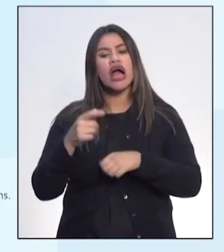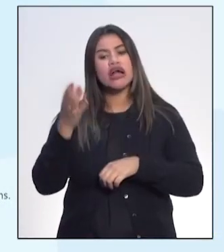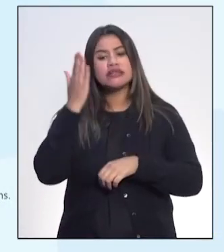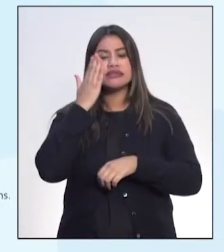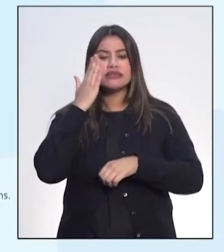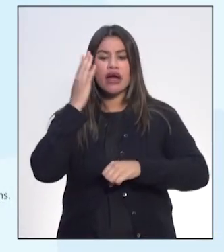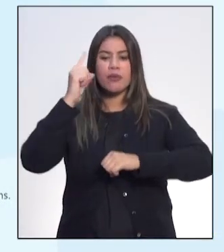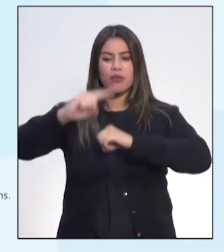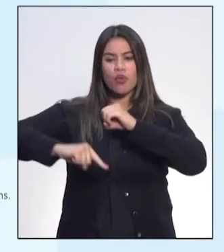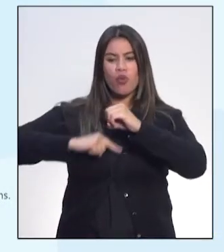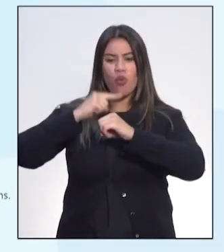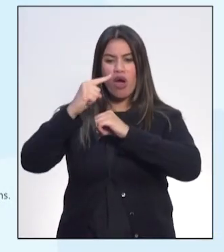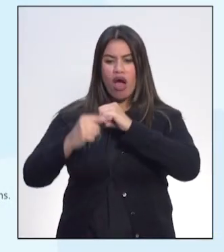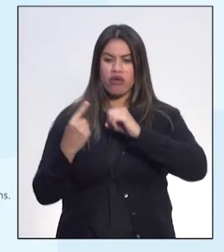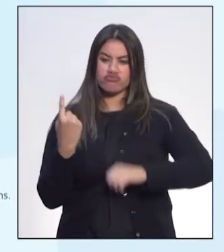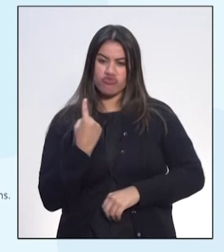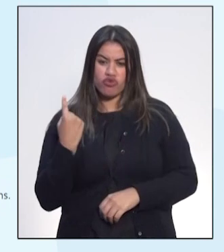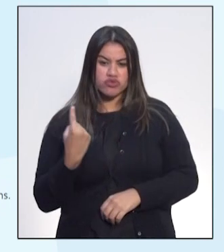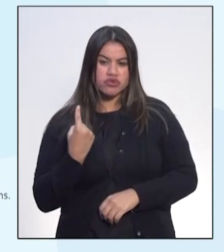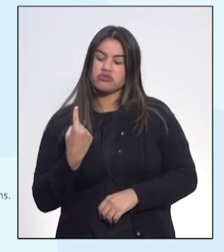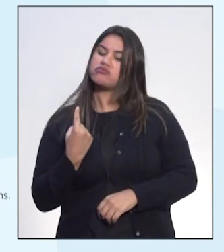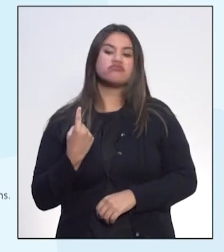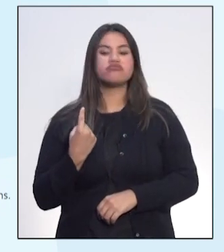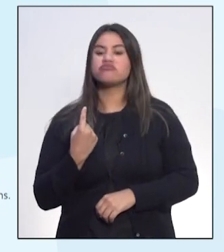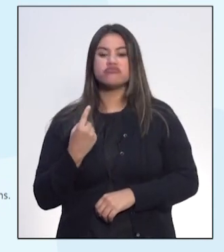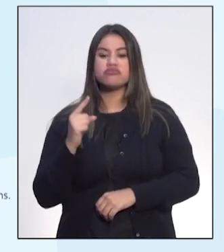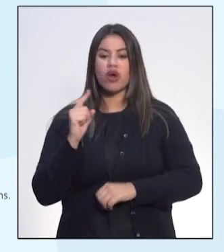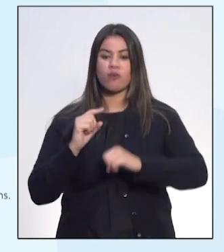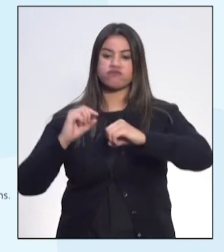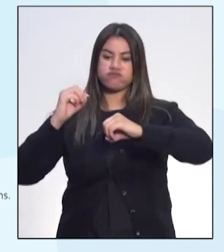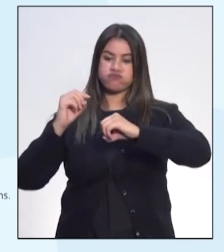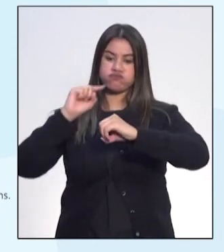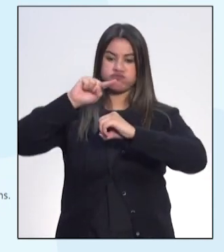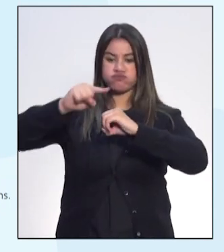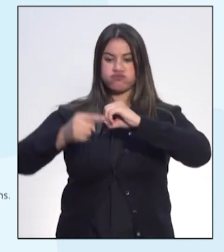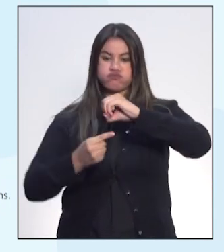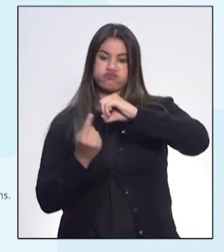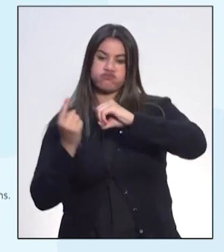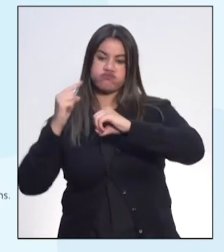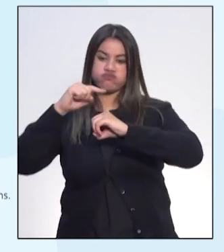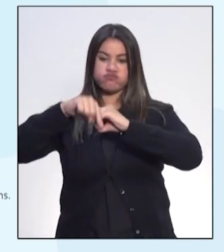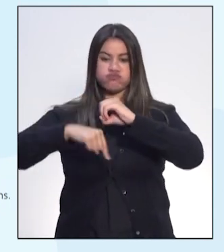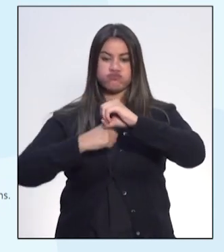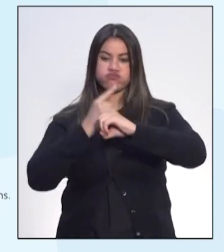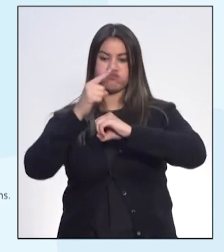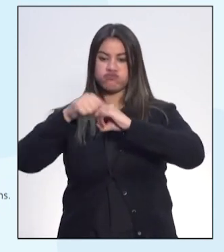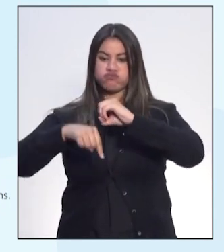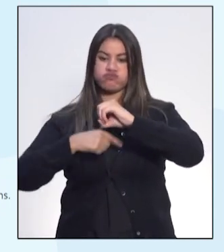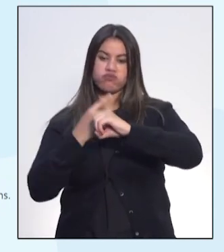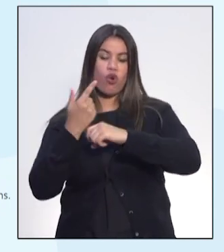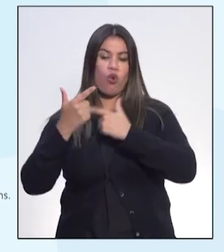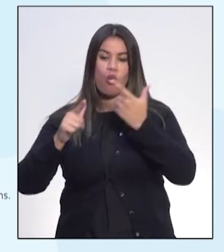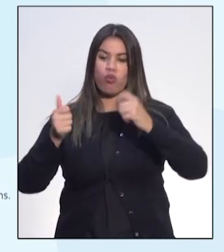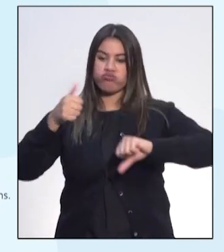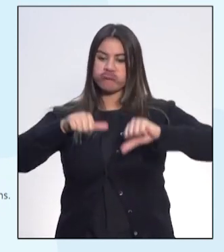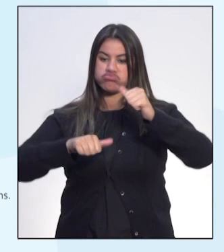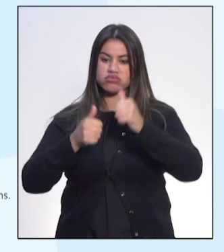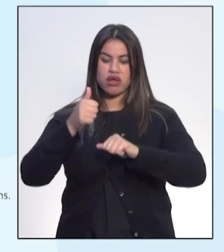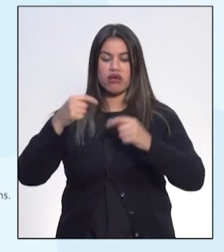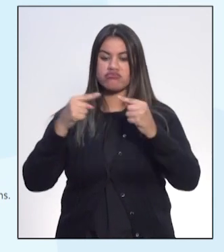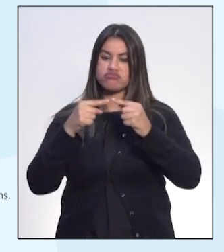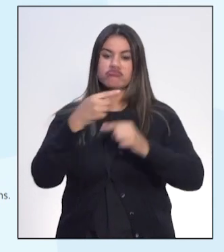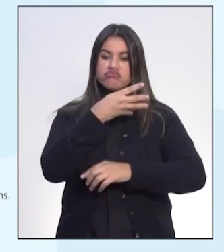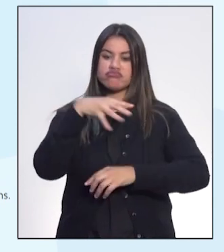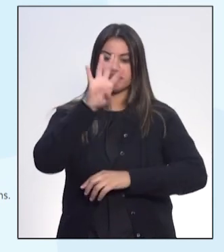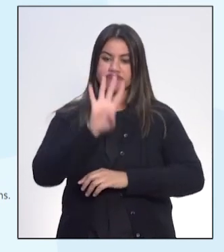na natureza sozinhos, eles estão sempre conjugados com outro elemento químico, seja ele mesmo ou com outro qualquer dentro da tabela